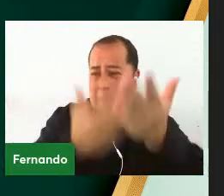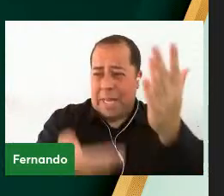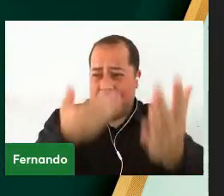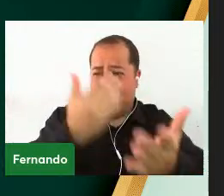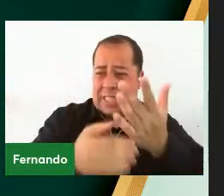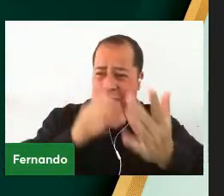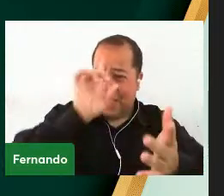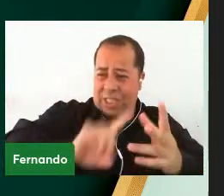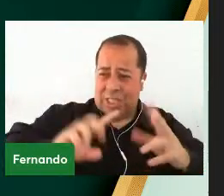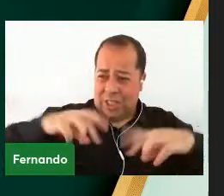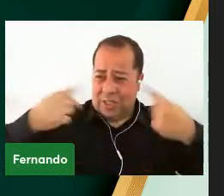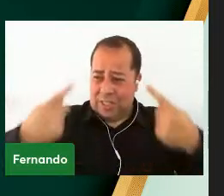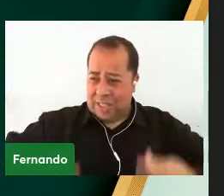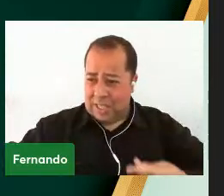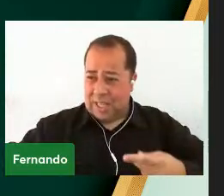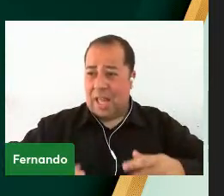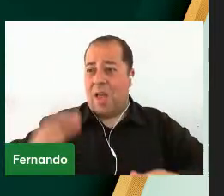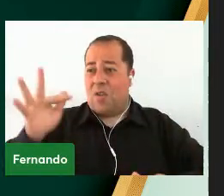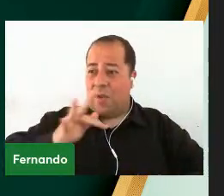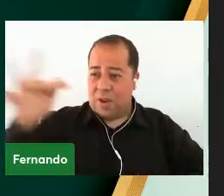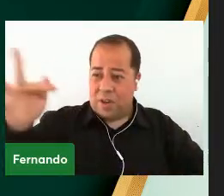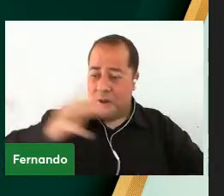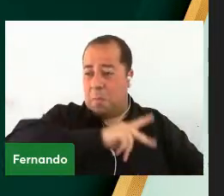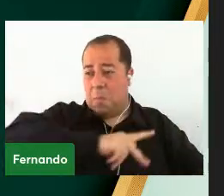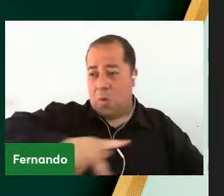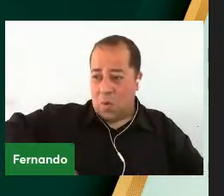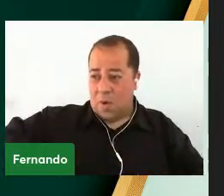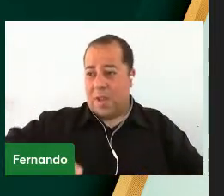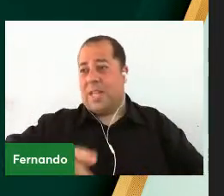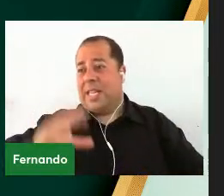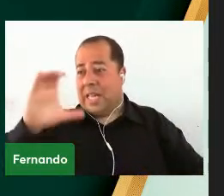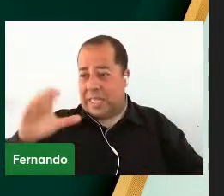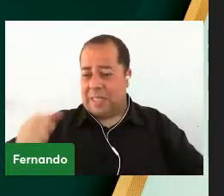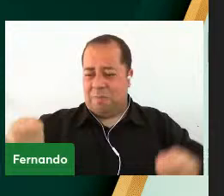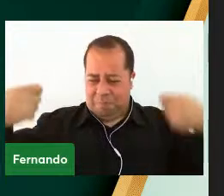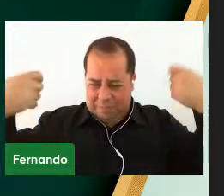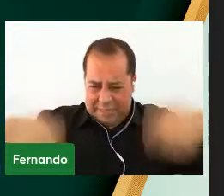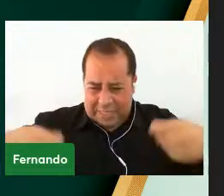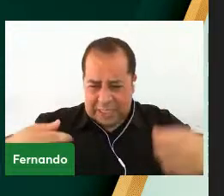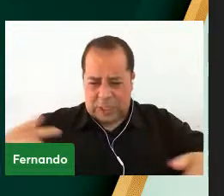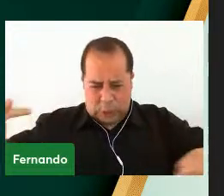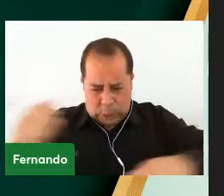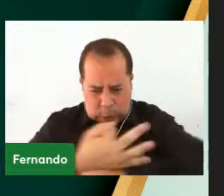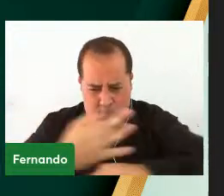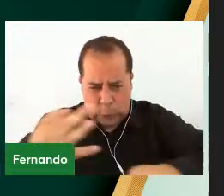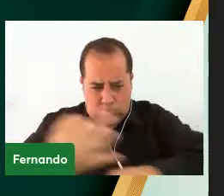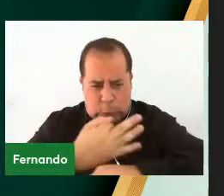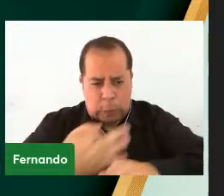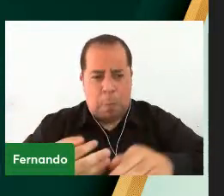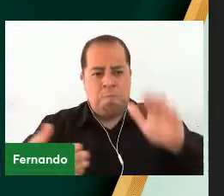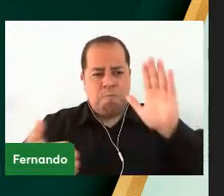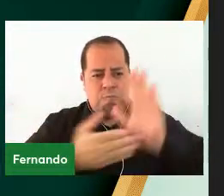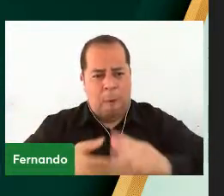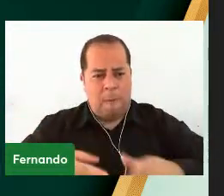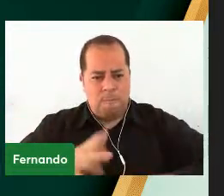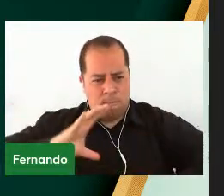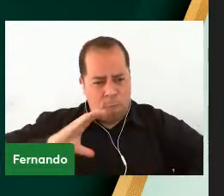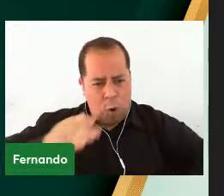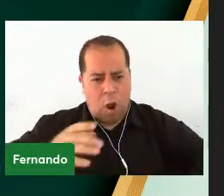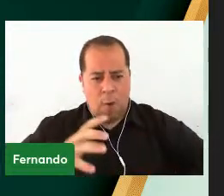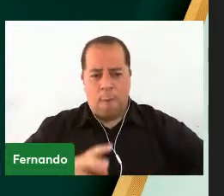públicas e à ciência, precisamos ser ainda mais resilientes, mais atuantes e propositivos. E é